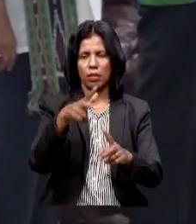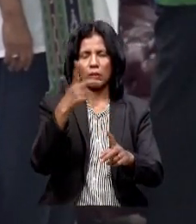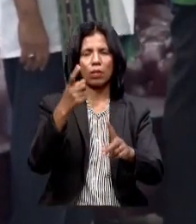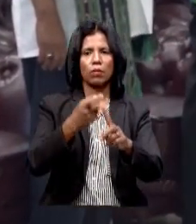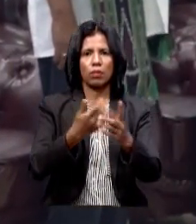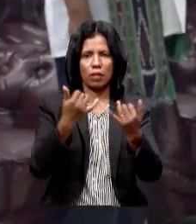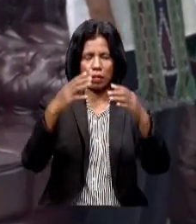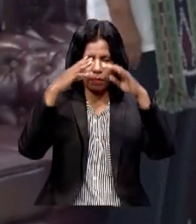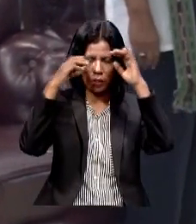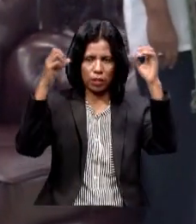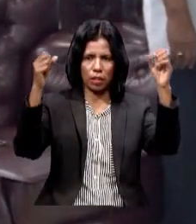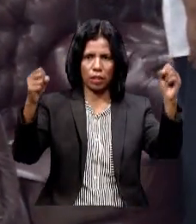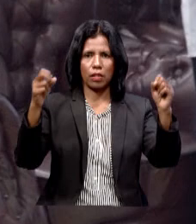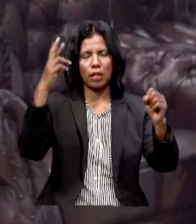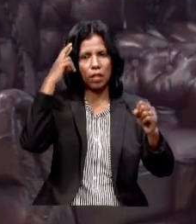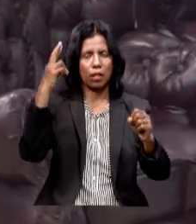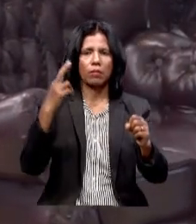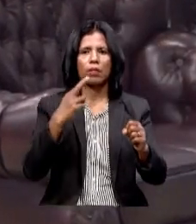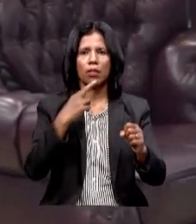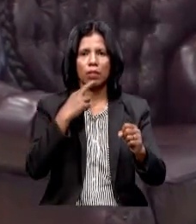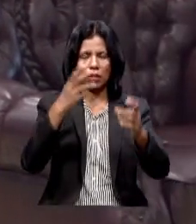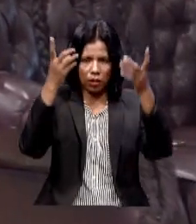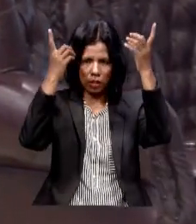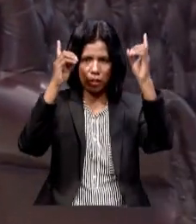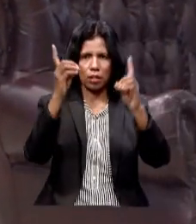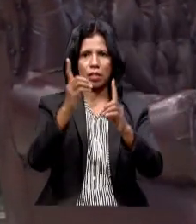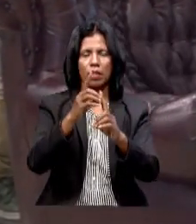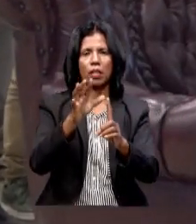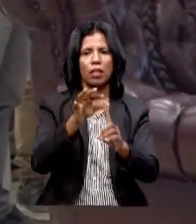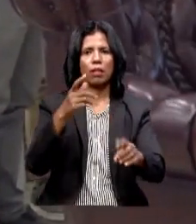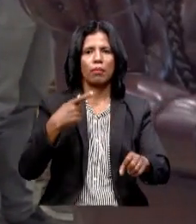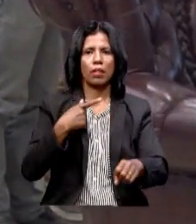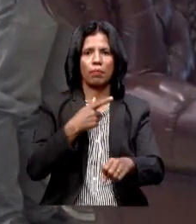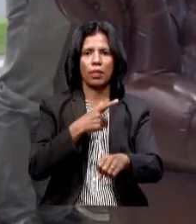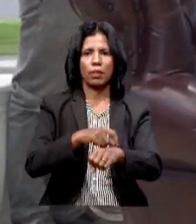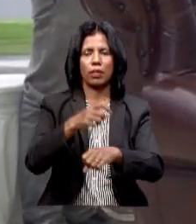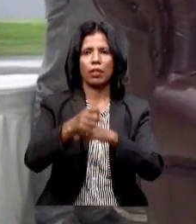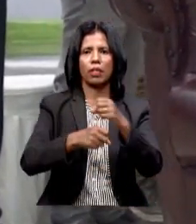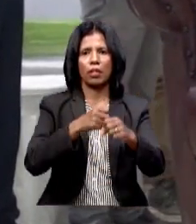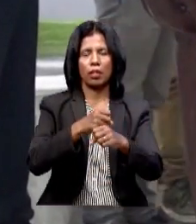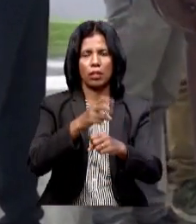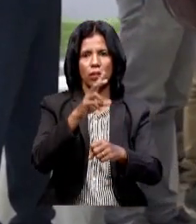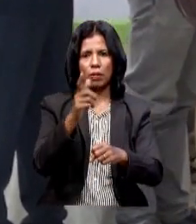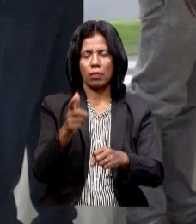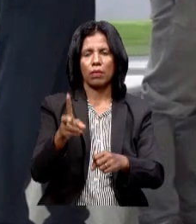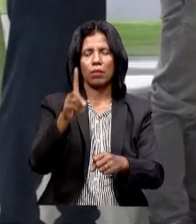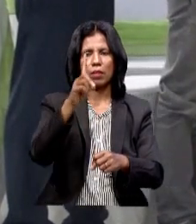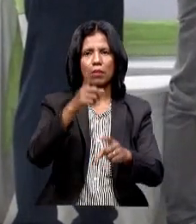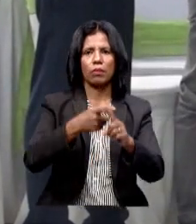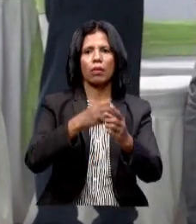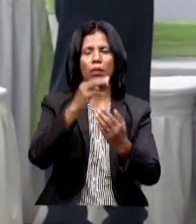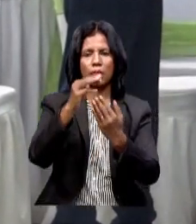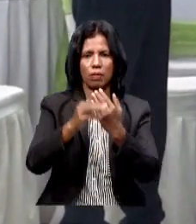ne, presidente república Zera Muzorta decreta una data eleição parlamentar tinha ne, e ele oron recen ida fula maio tinha ne,